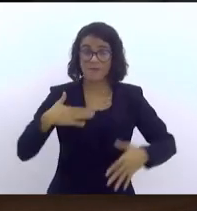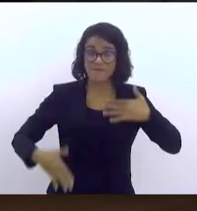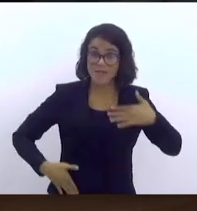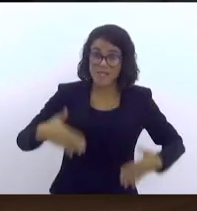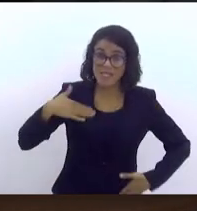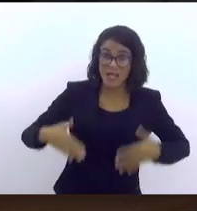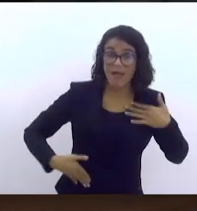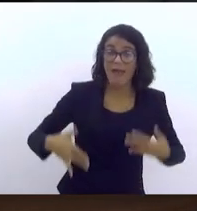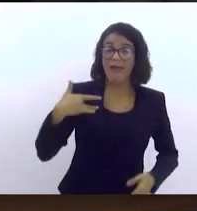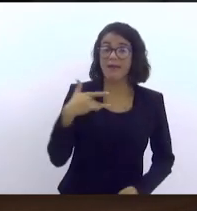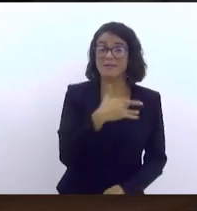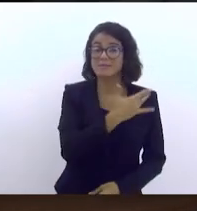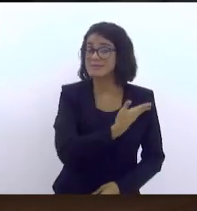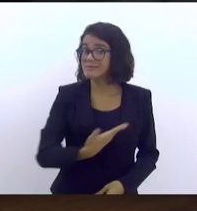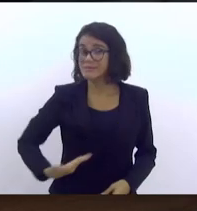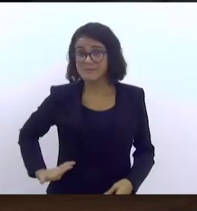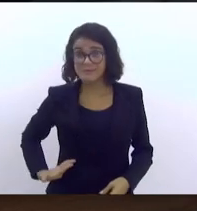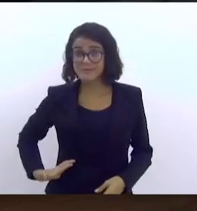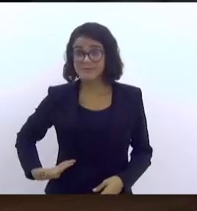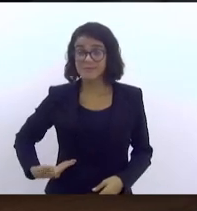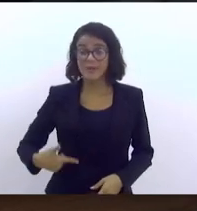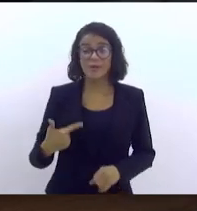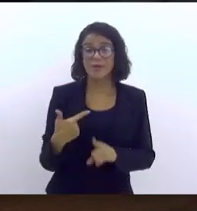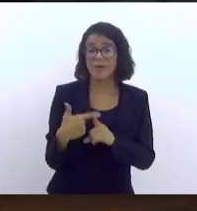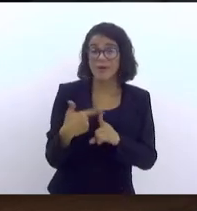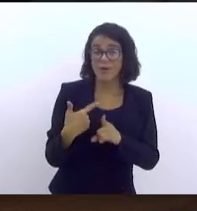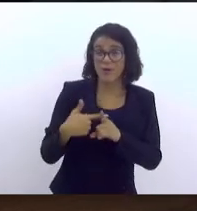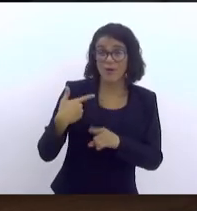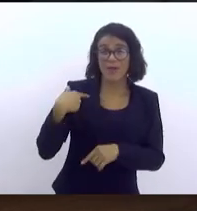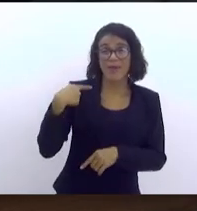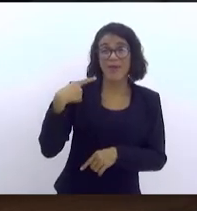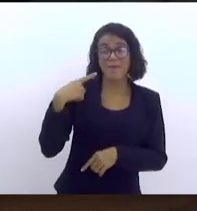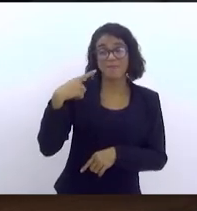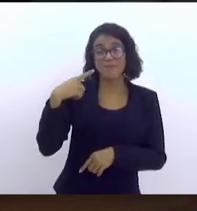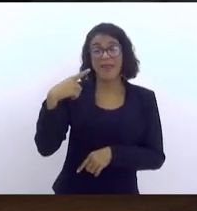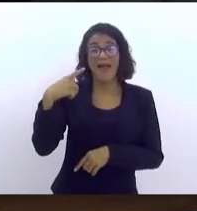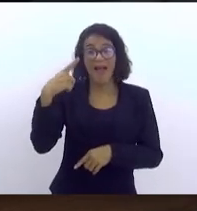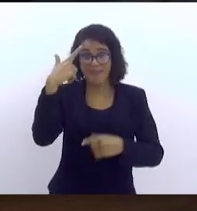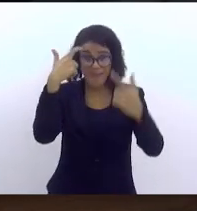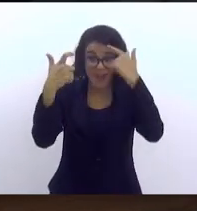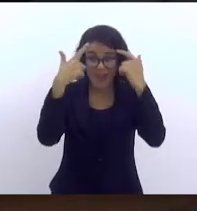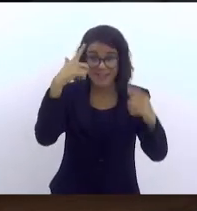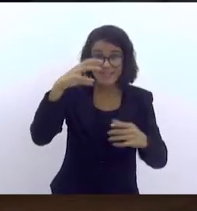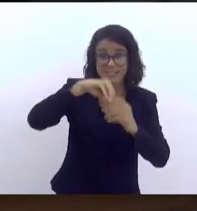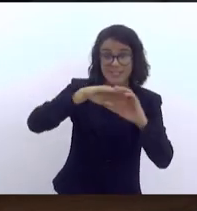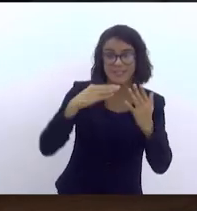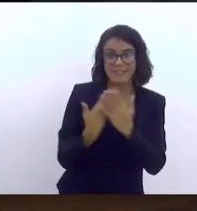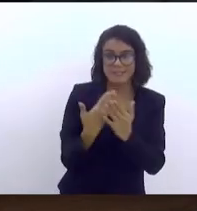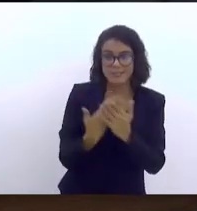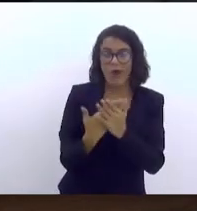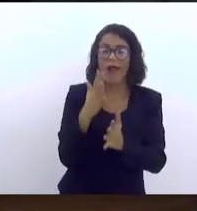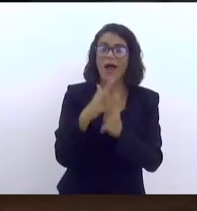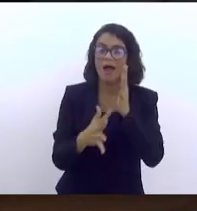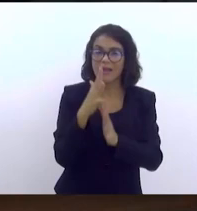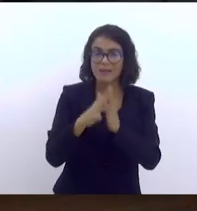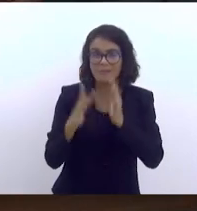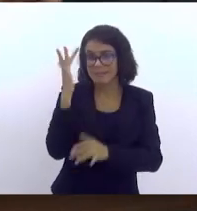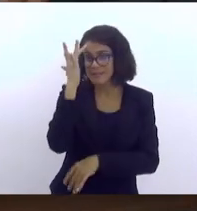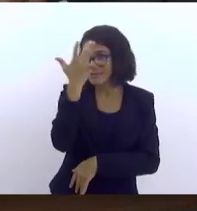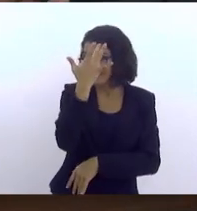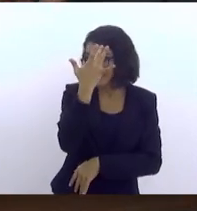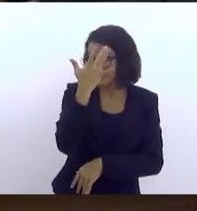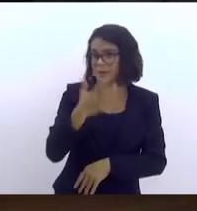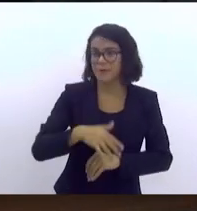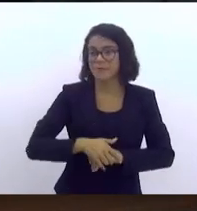é saúde pública porque a violência na escola interfere em Saúde Mental não é porque